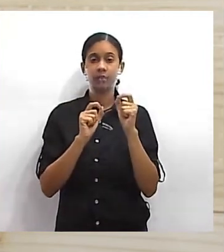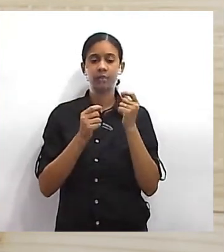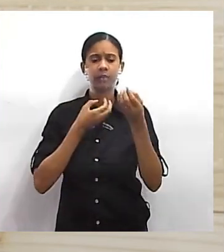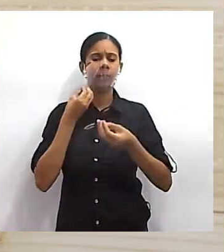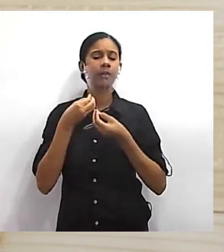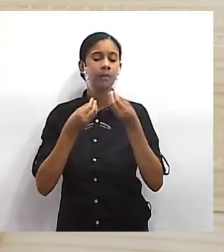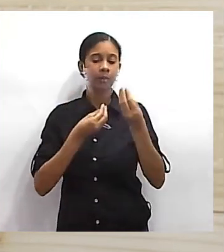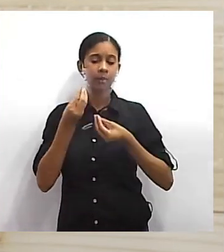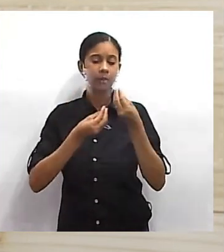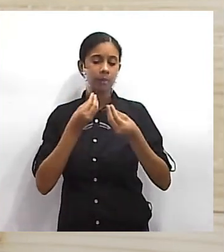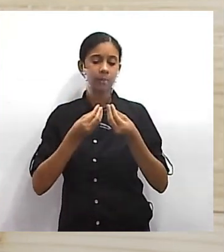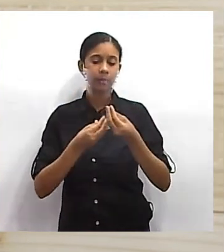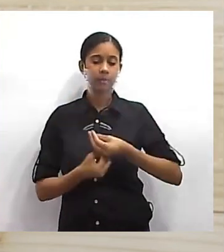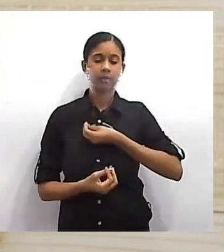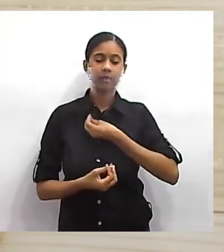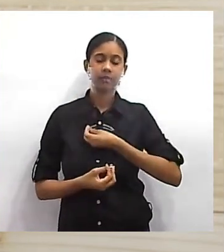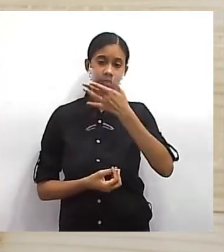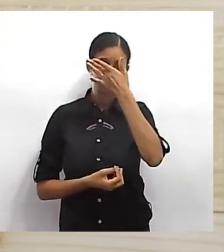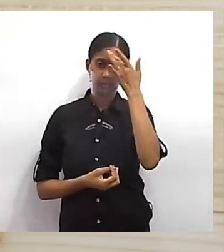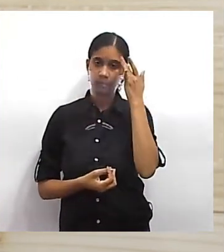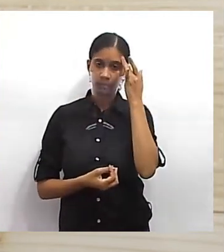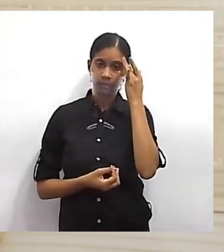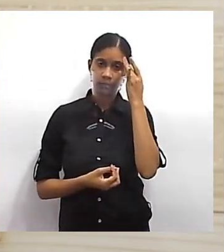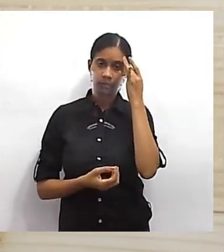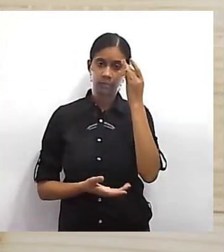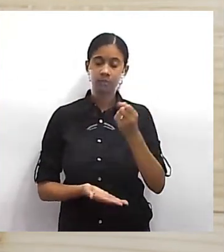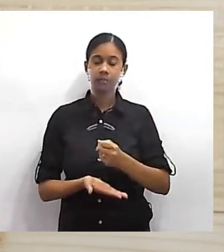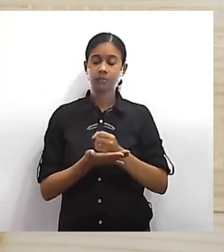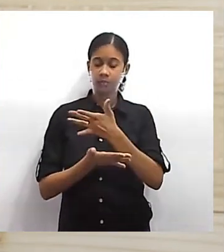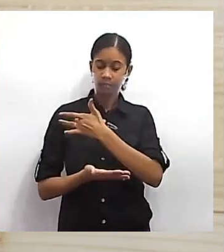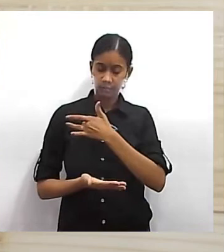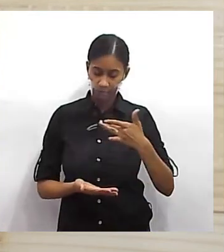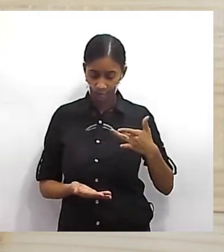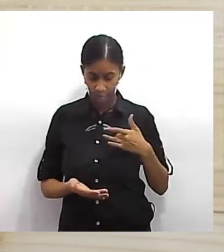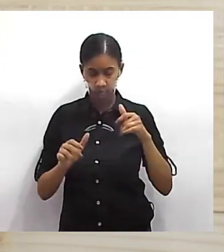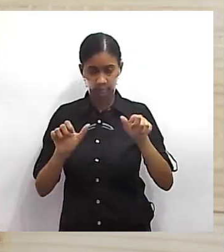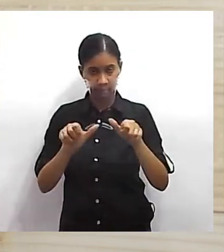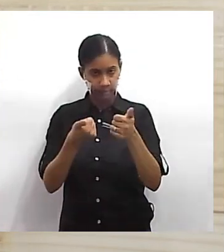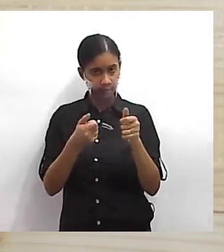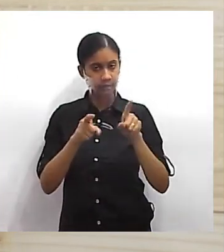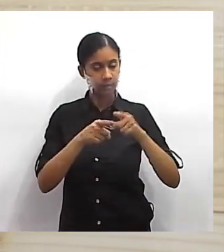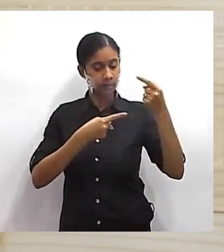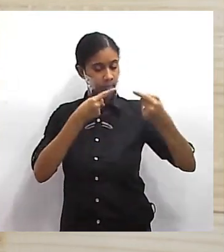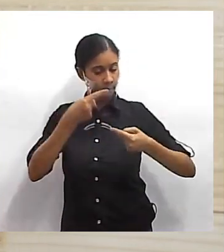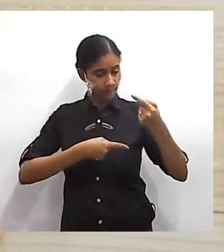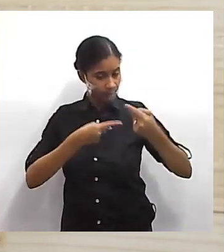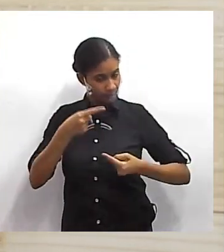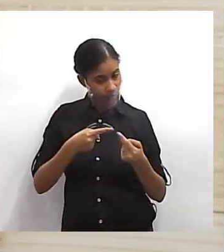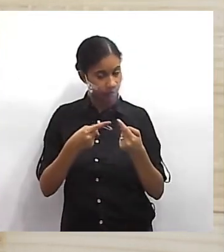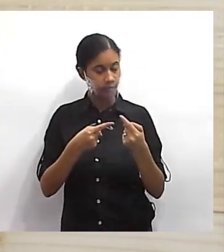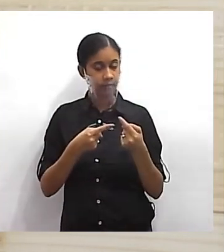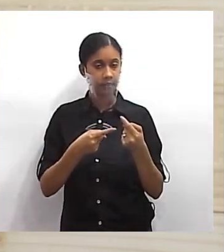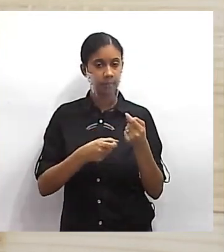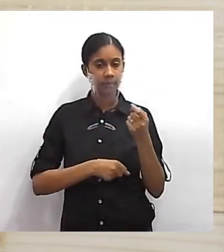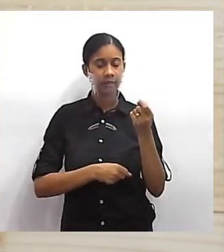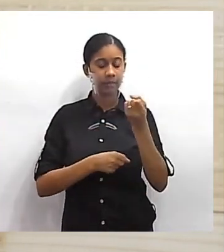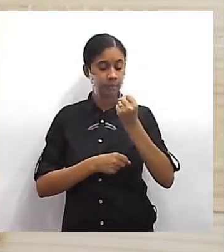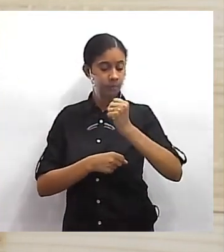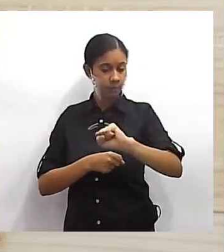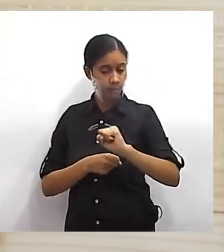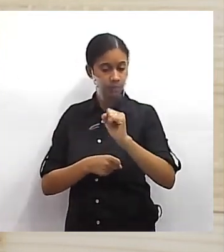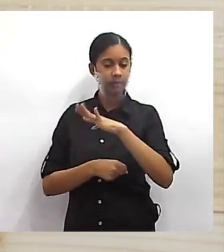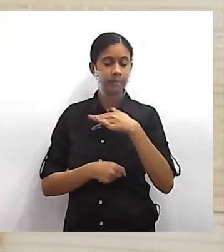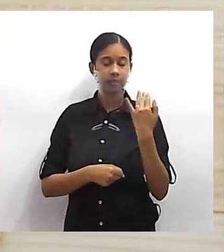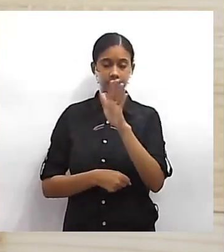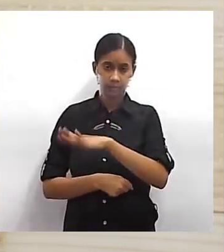toda a população. Cabe ao governo oferecer saúde de qualidade, estabelecer políticas de combate à mortalidade infantil, proteção ao meio